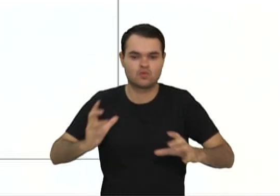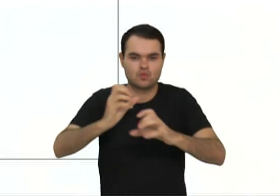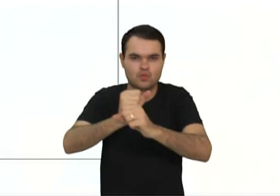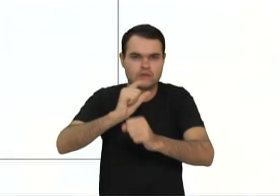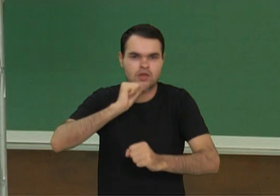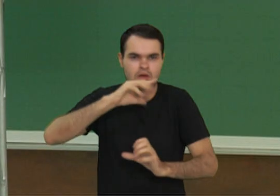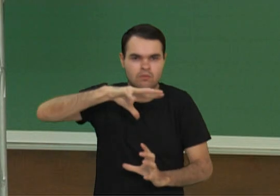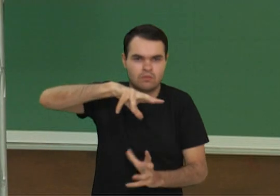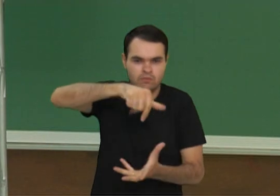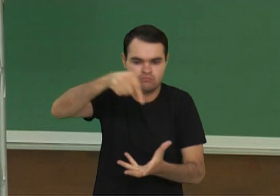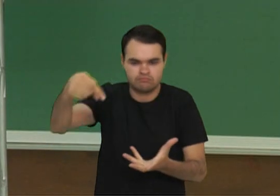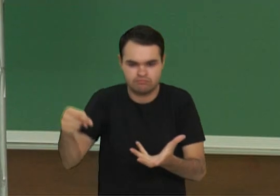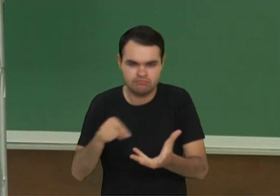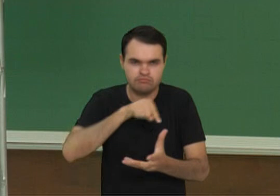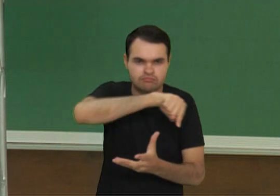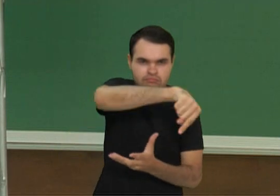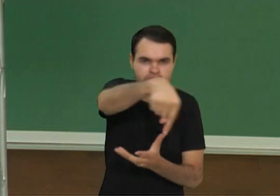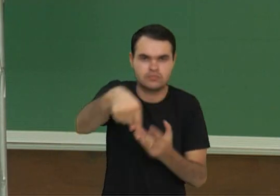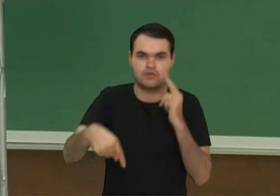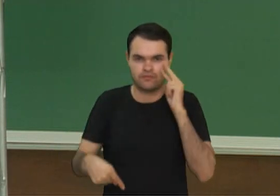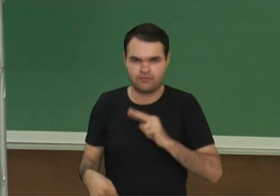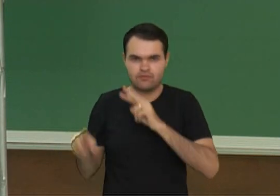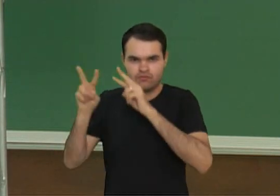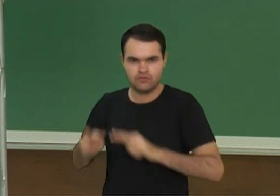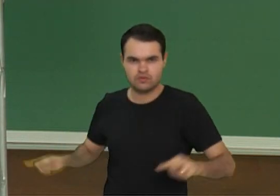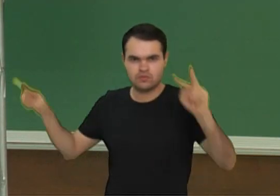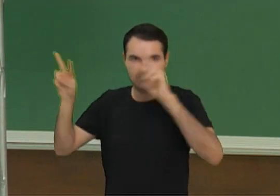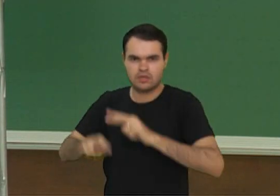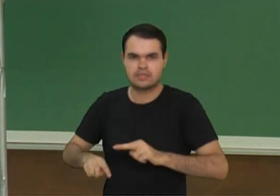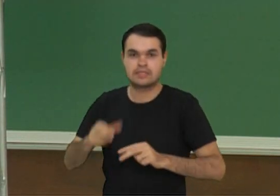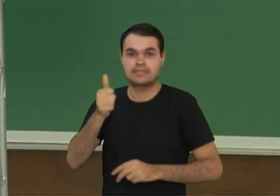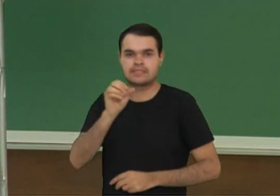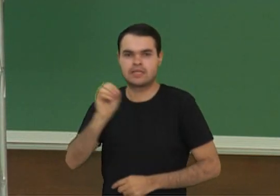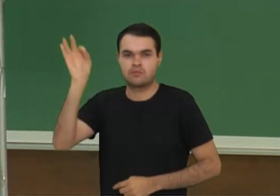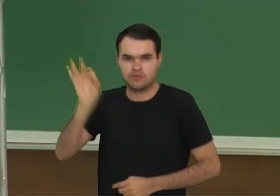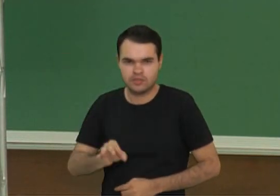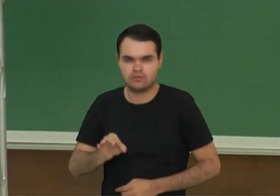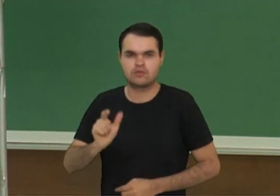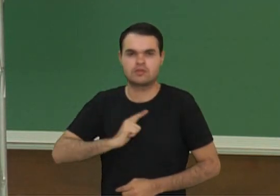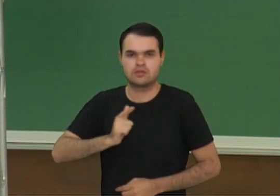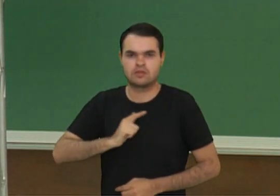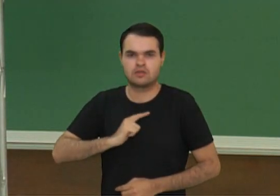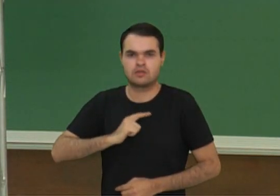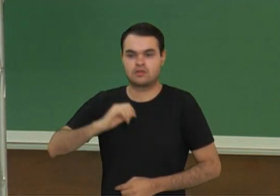água do nosso planeta, conforme você pode visualizar nesse gráfico aqui do 100%, nós temos